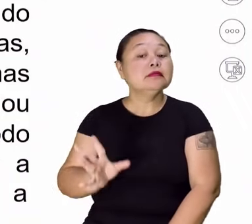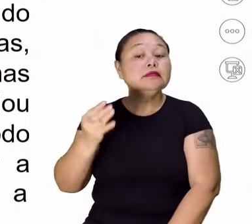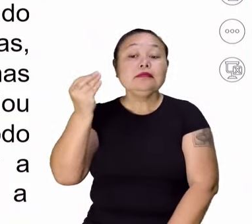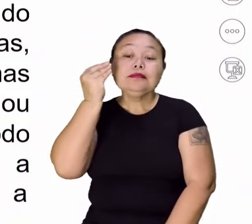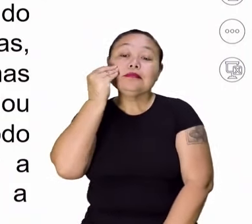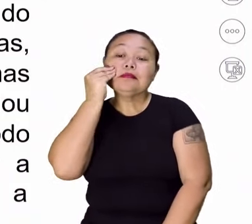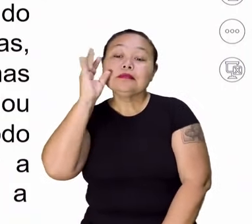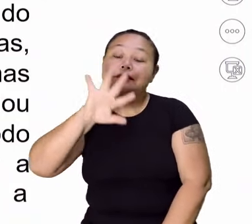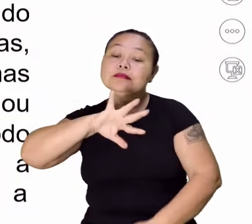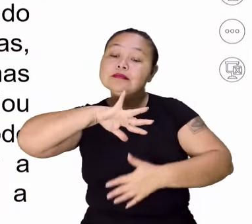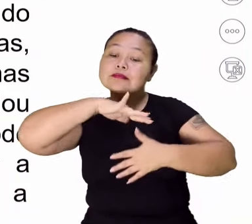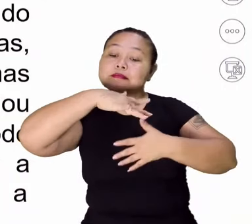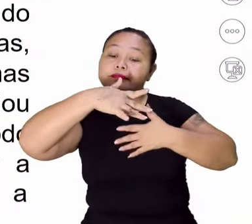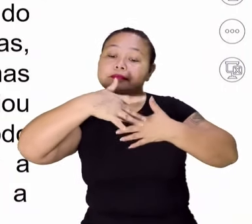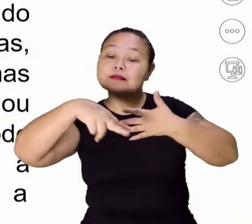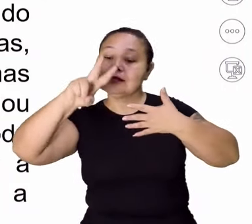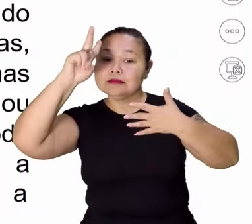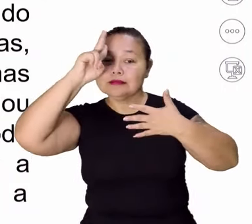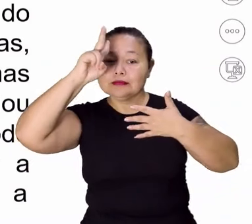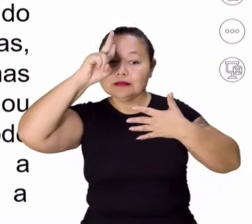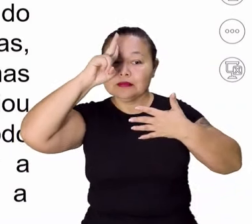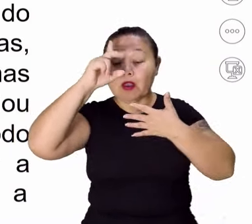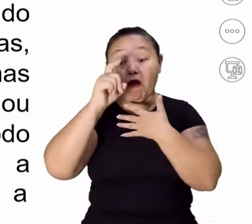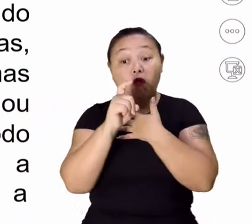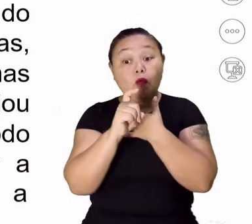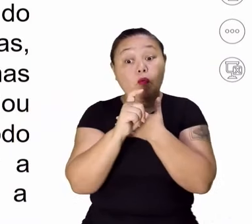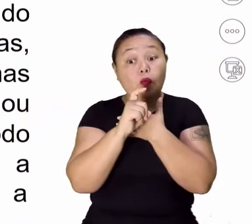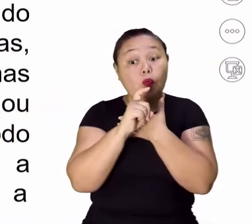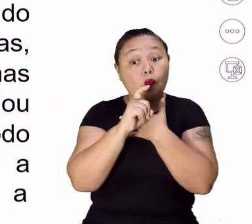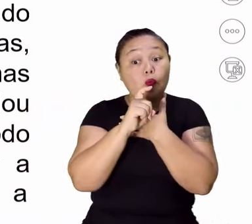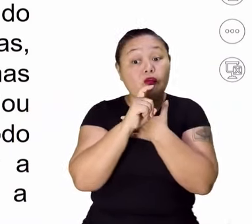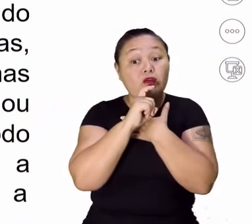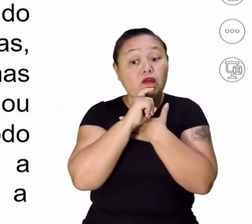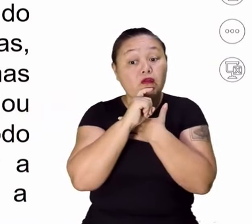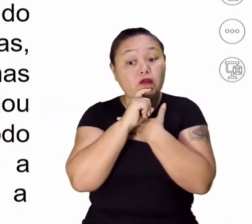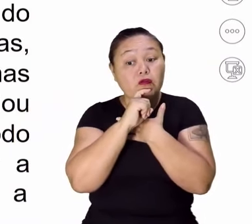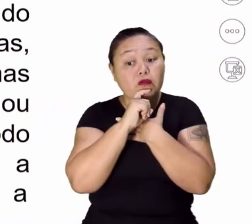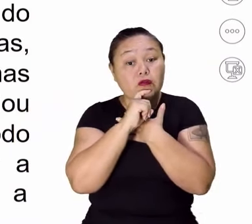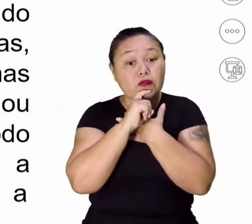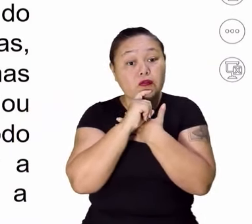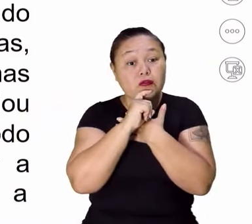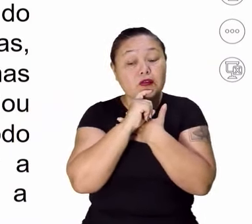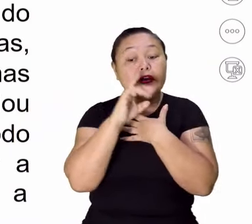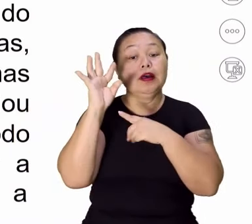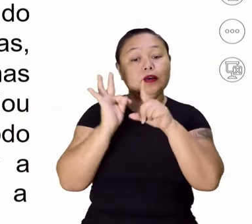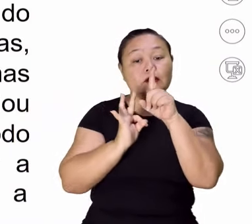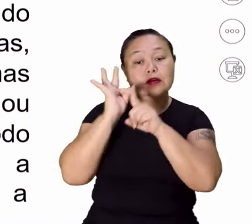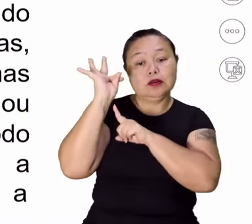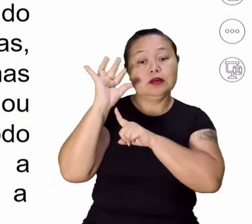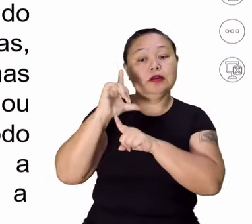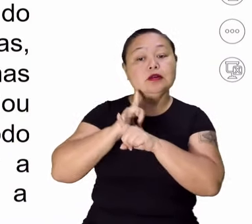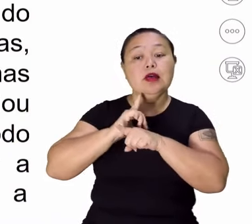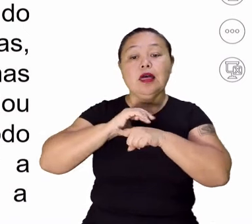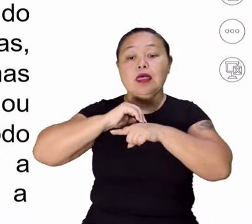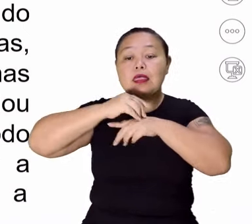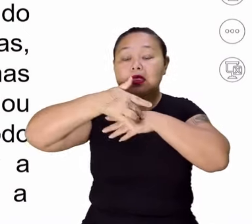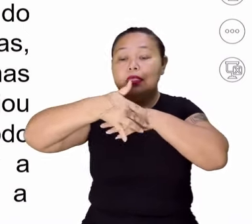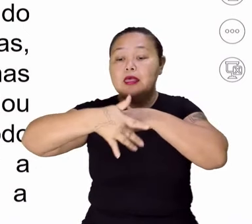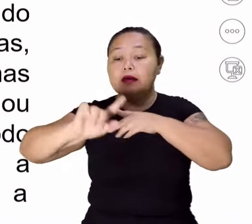Com possibilidade de onda histórica de frio, onda de frio... Ondinha. Temperaturas devem